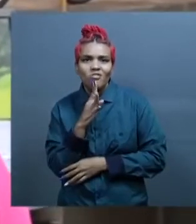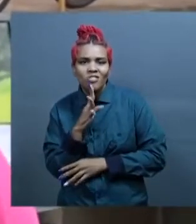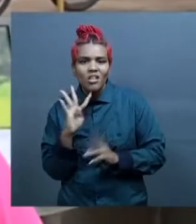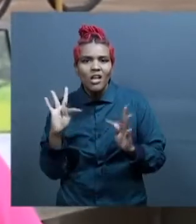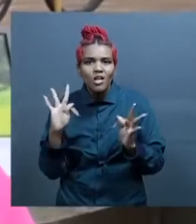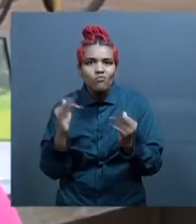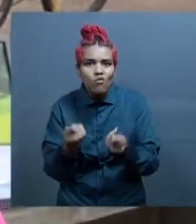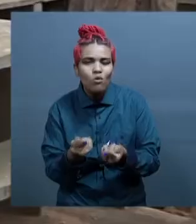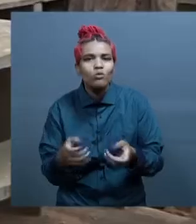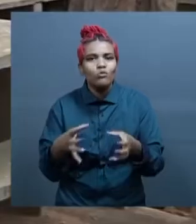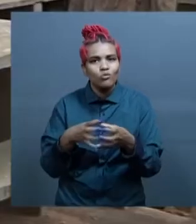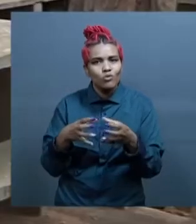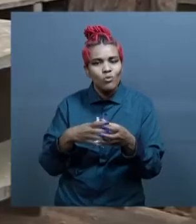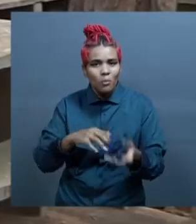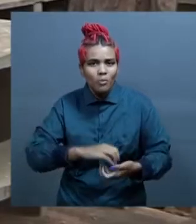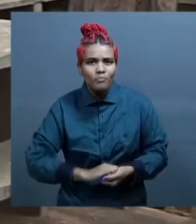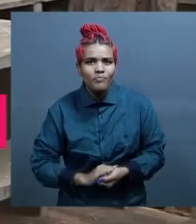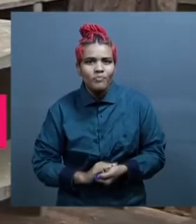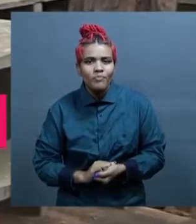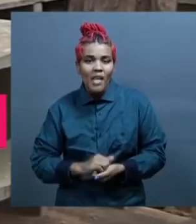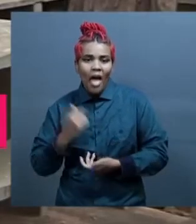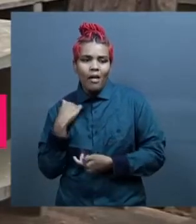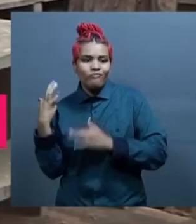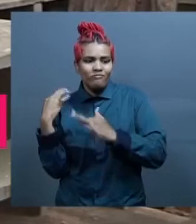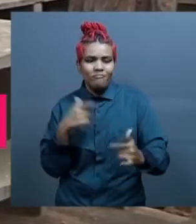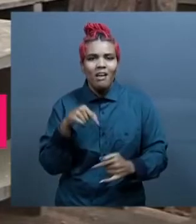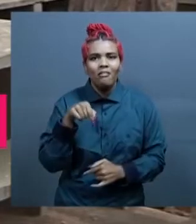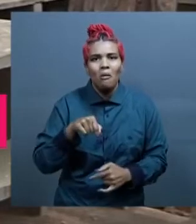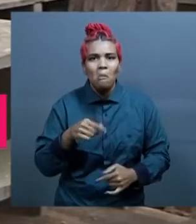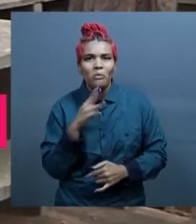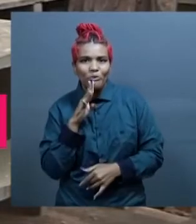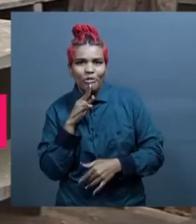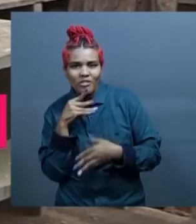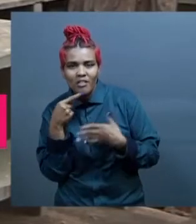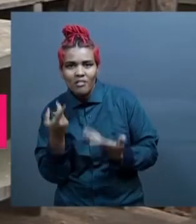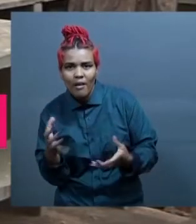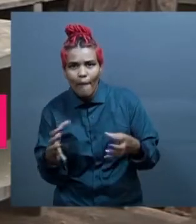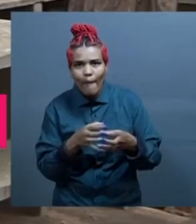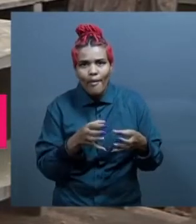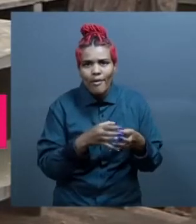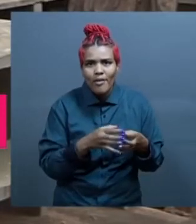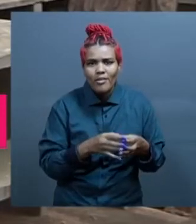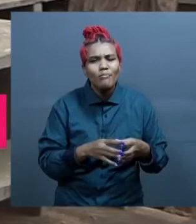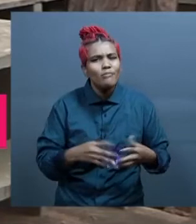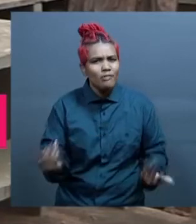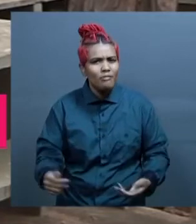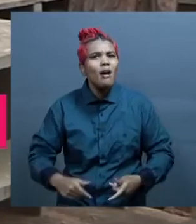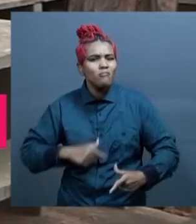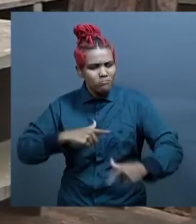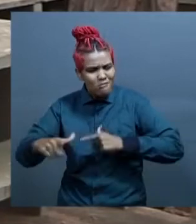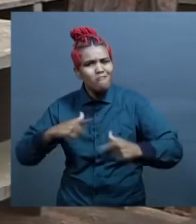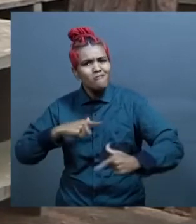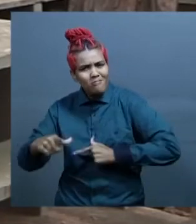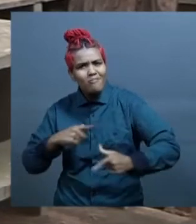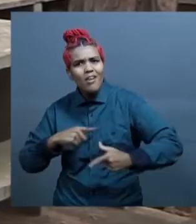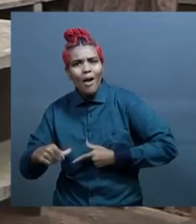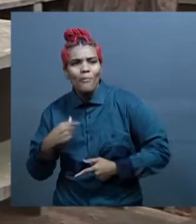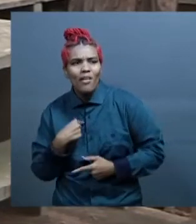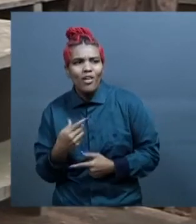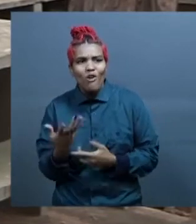pela internet vim logo para cá para conhecer a equipe é uma equipe que está muito engajada isso fiquei bastante impressionado